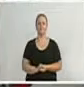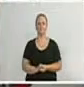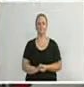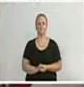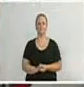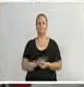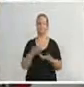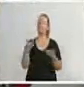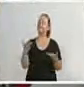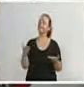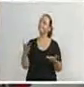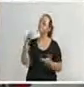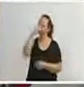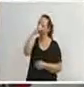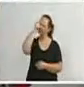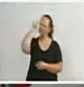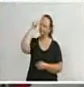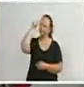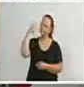Vereador Marcos da Rosa,